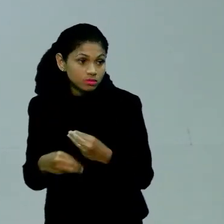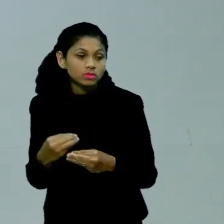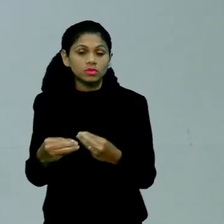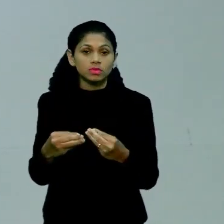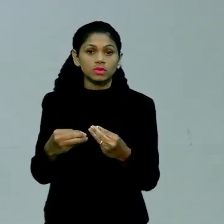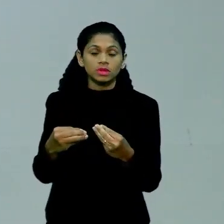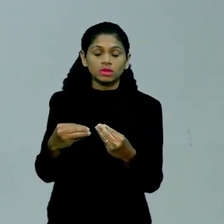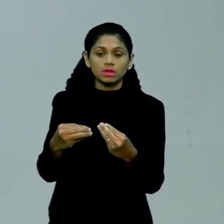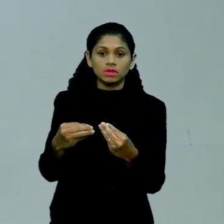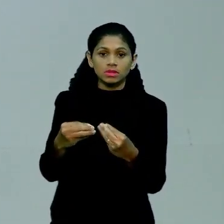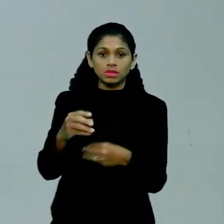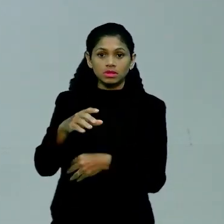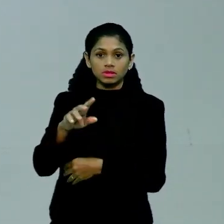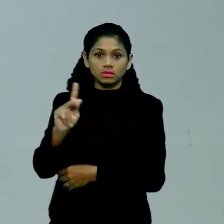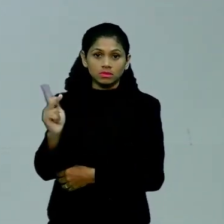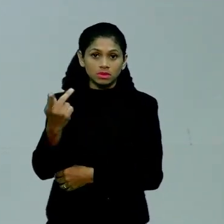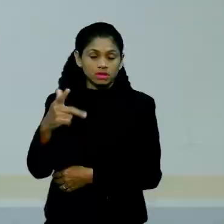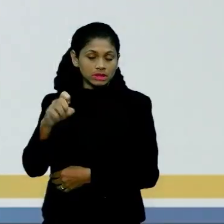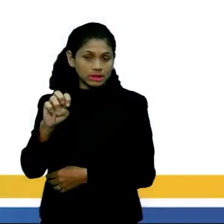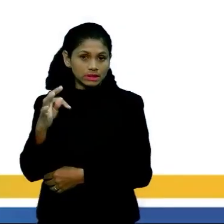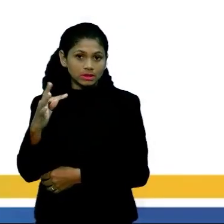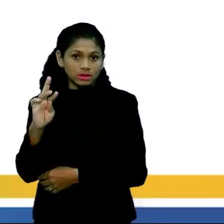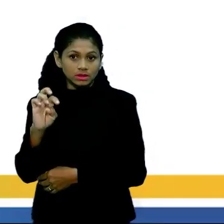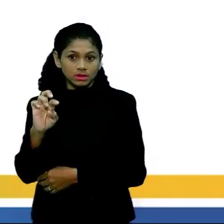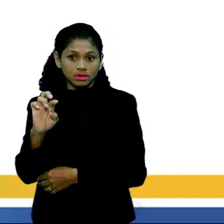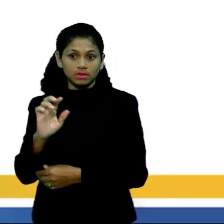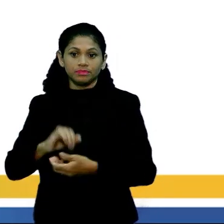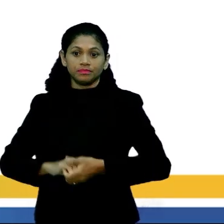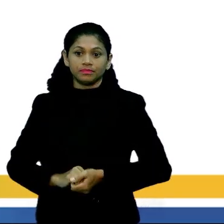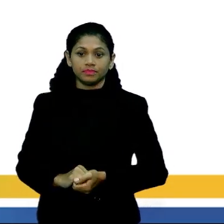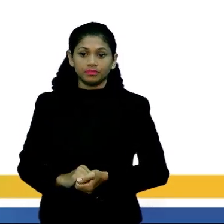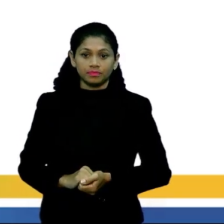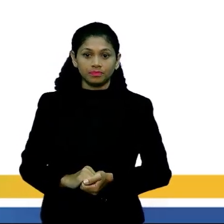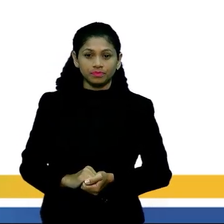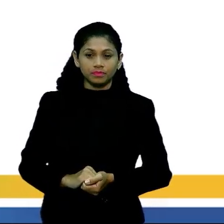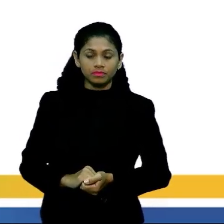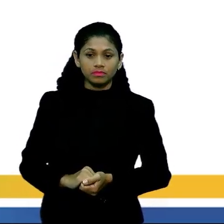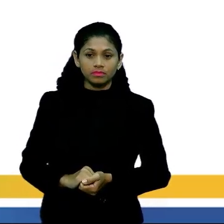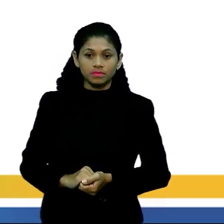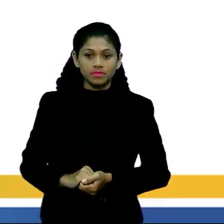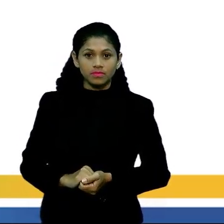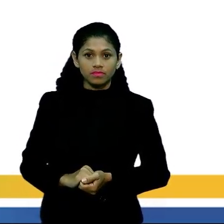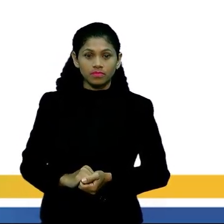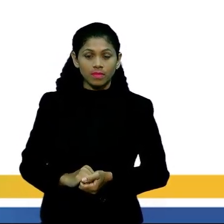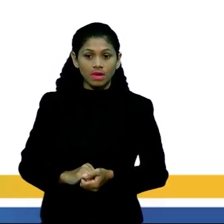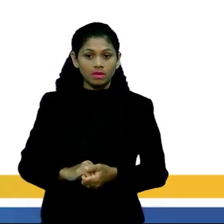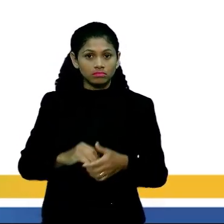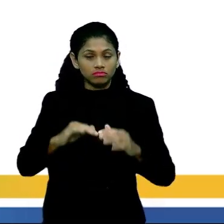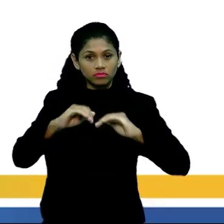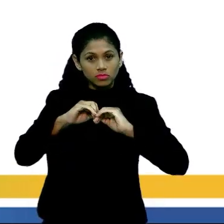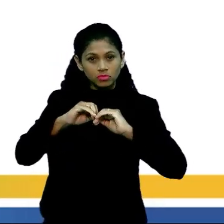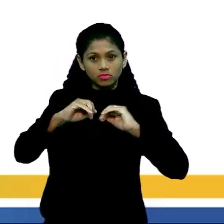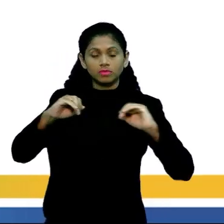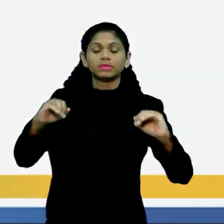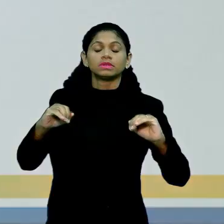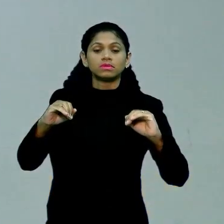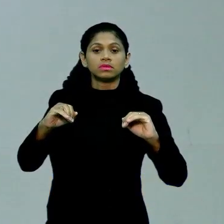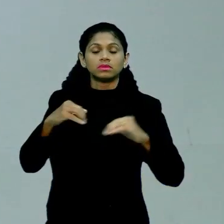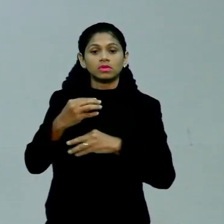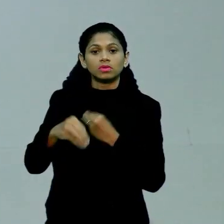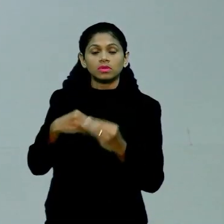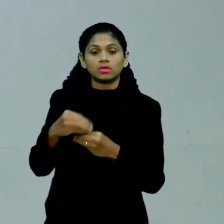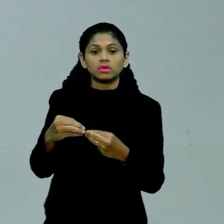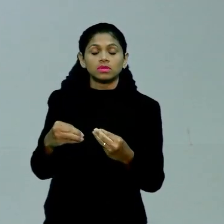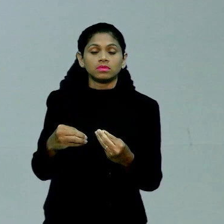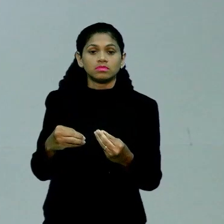de misturas homogêneas. Bom, as separações de misturas, elas consistem na separação das